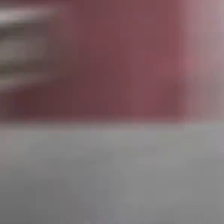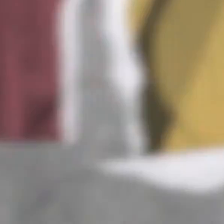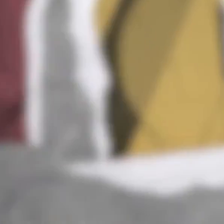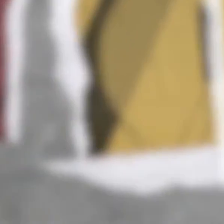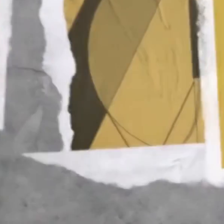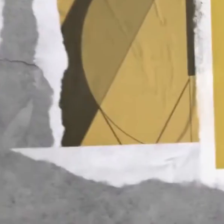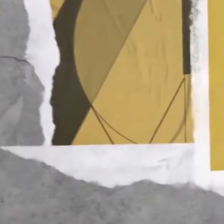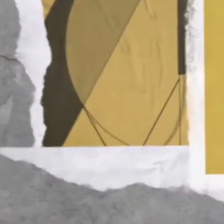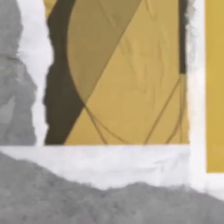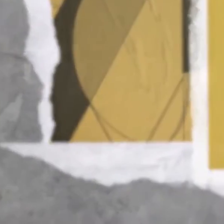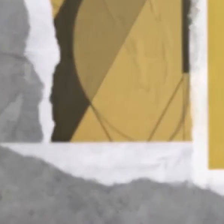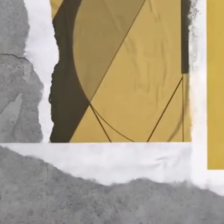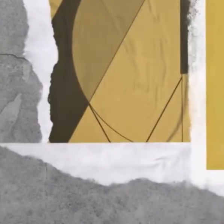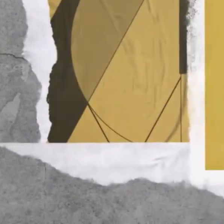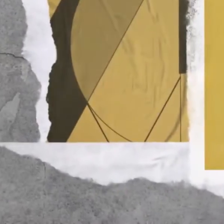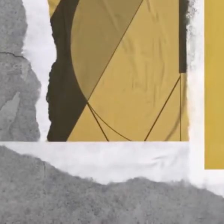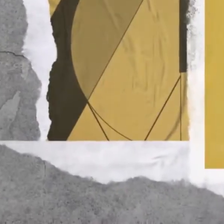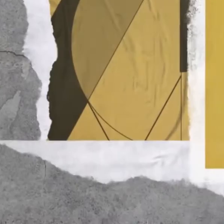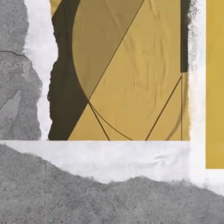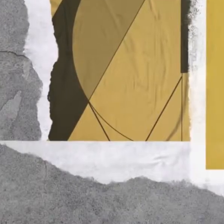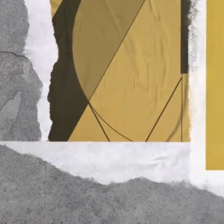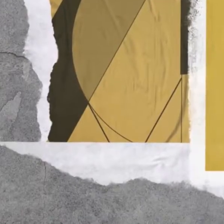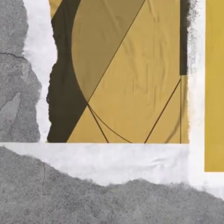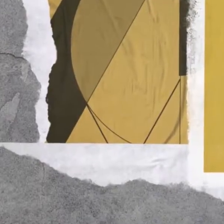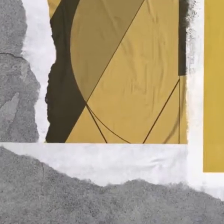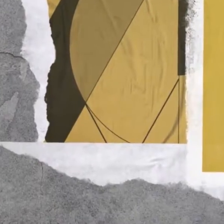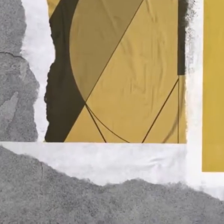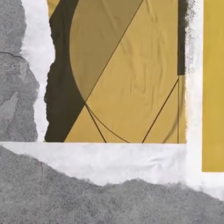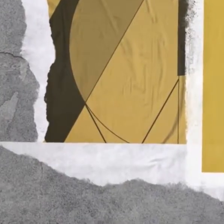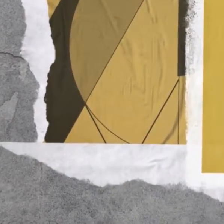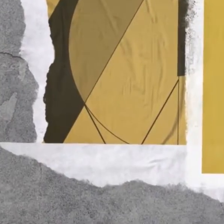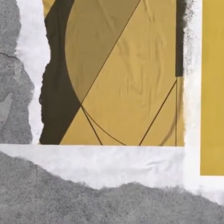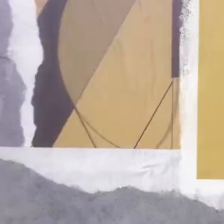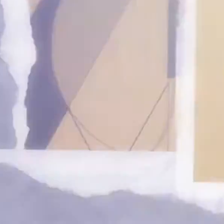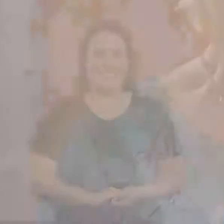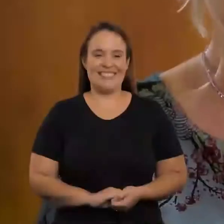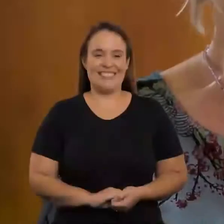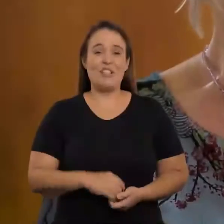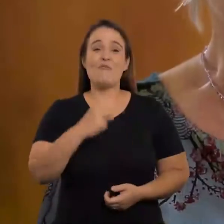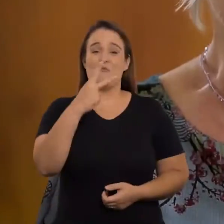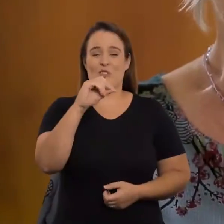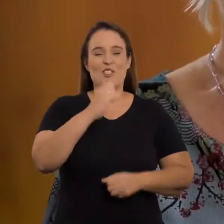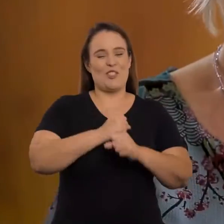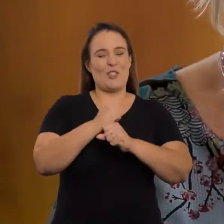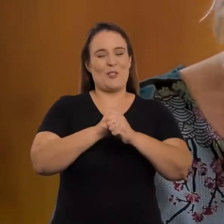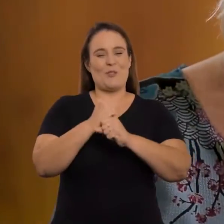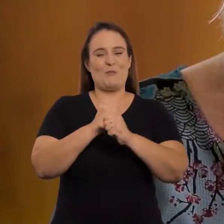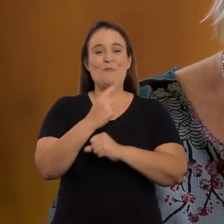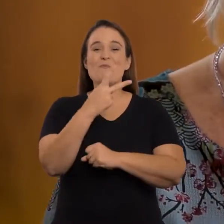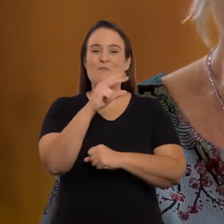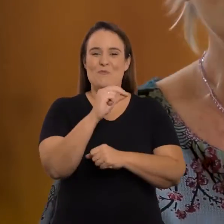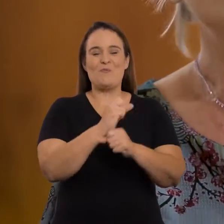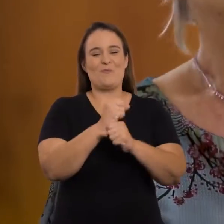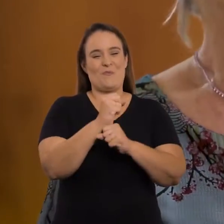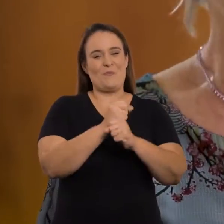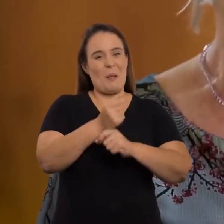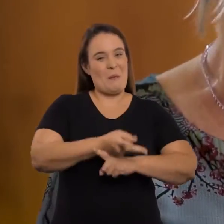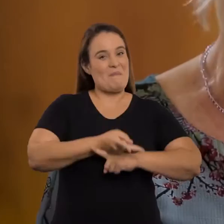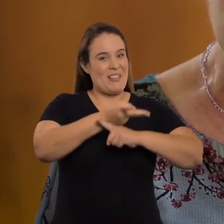Cidadã. Gisa Piskoski, gestora de projetos em arte e cultura. 20 anos, 20 anos de